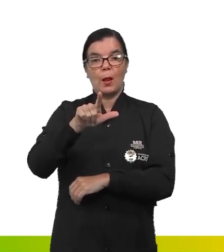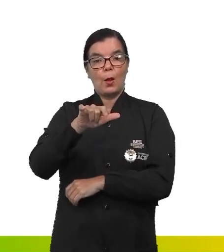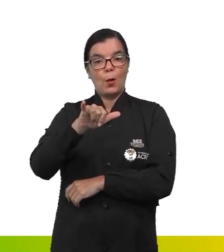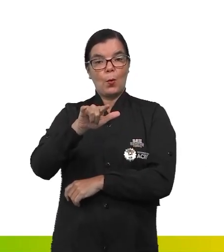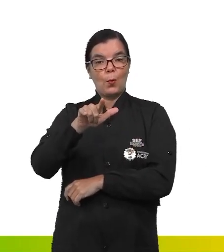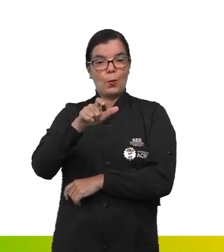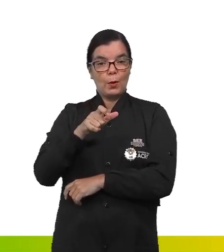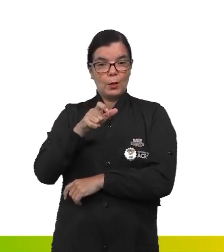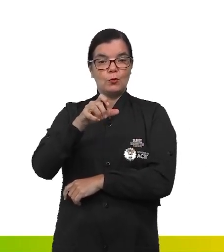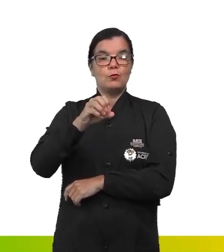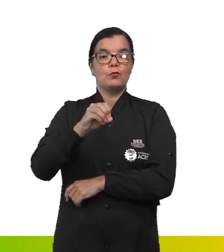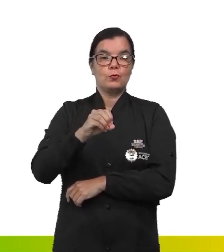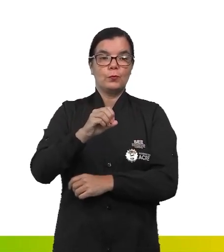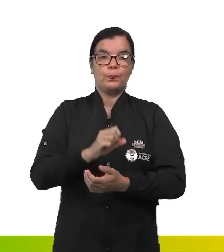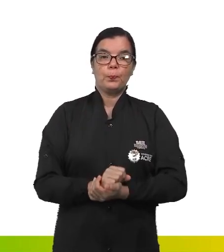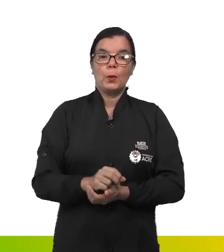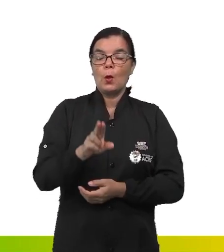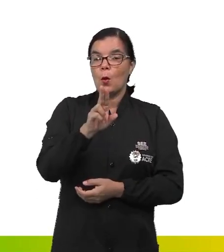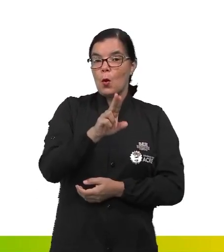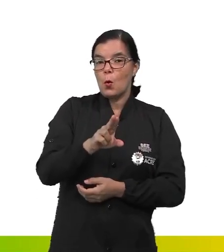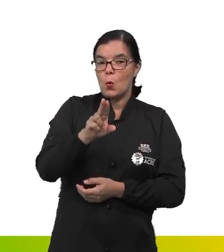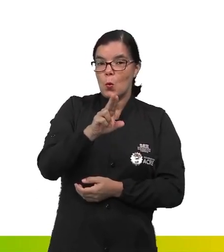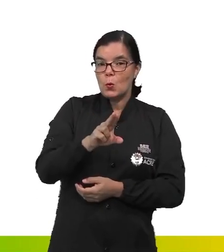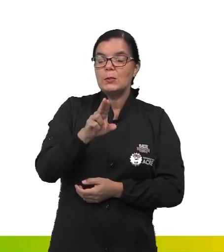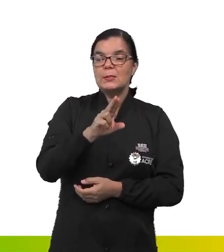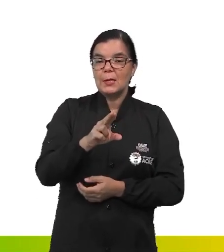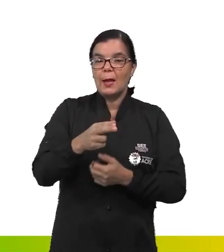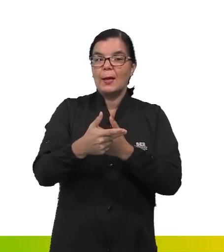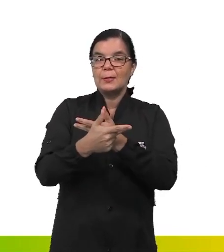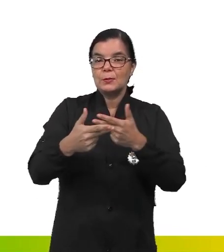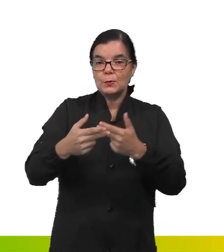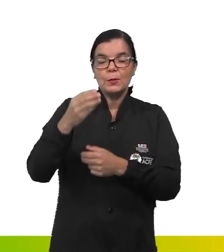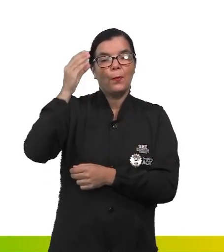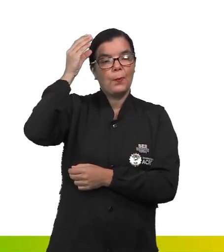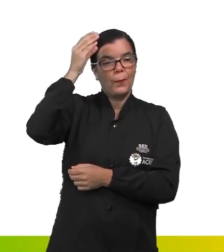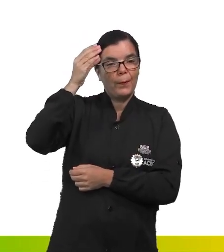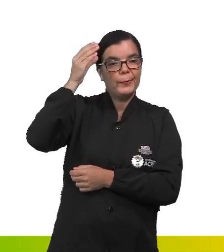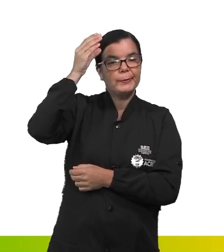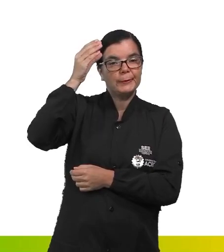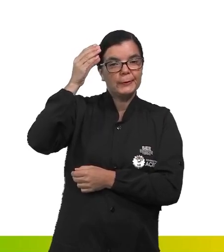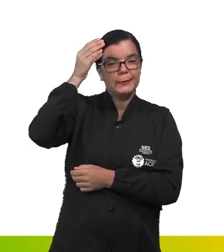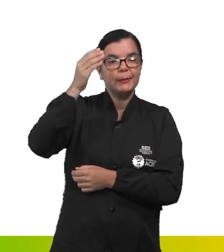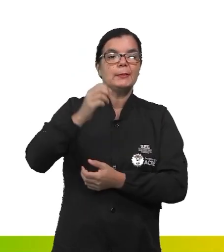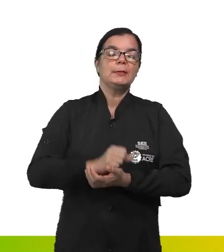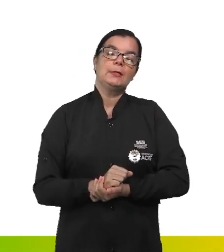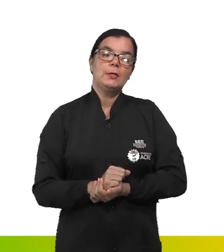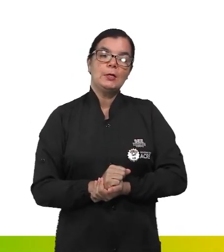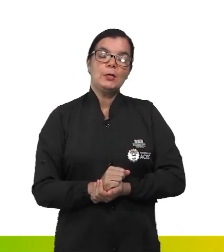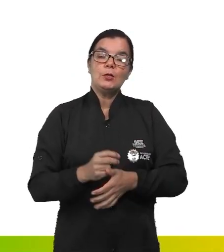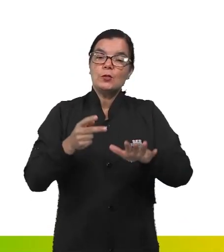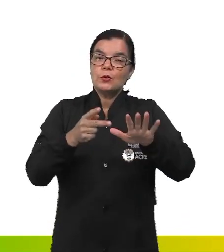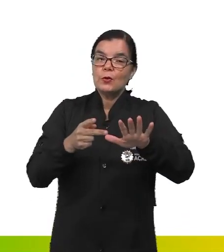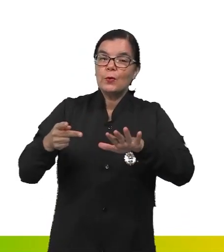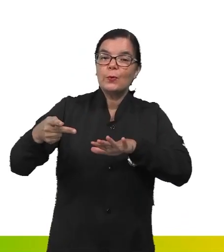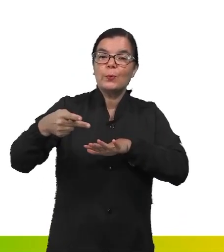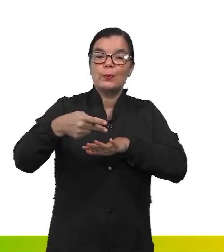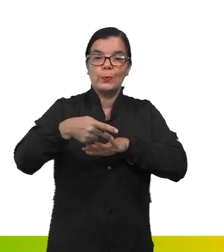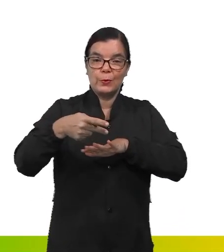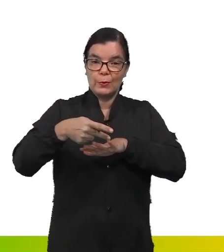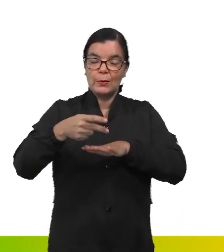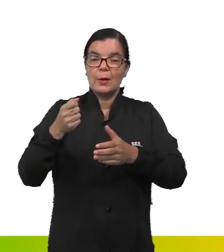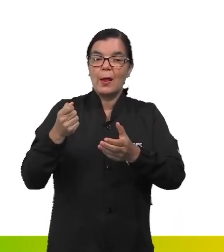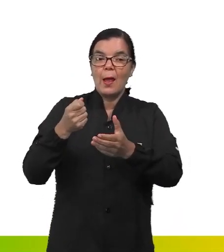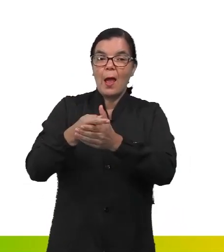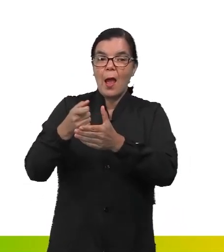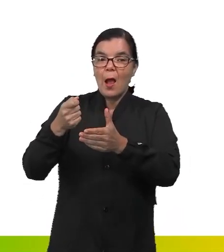usar crédito conscientemente, tá bom? e priorizar aí a compra